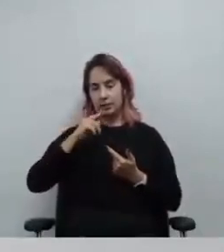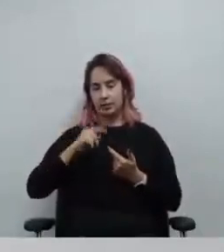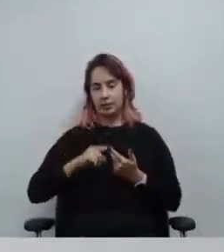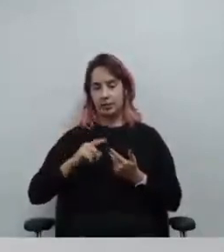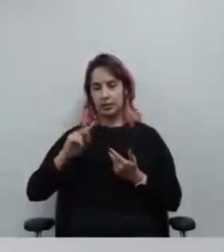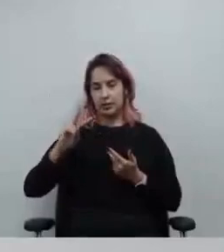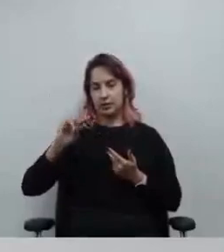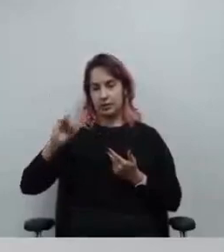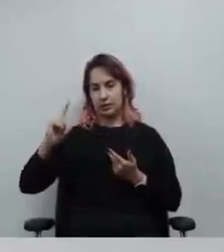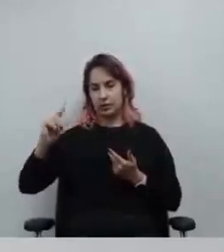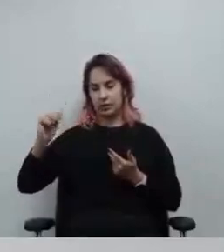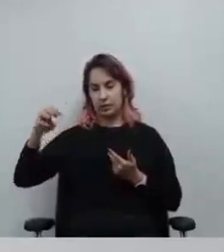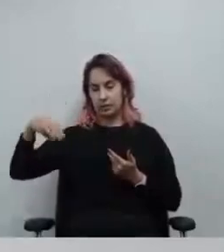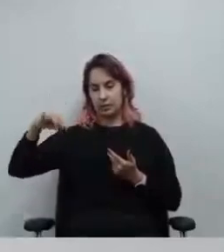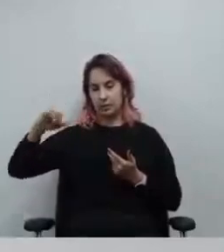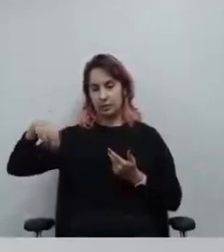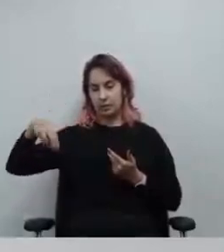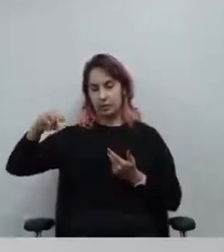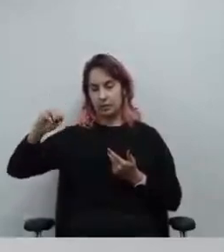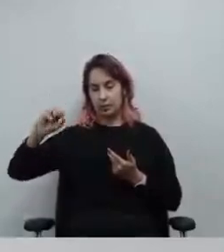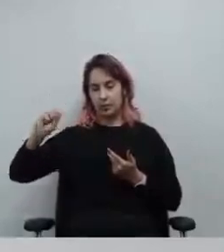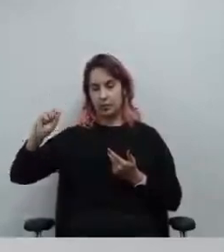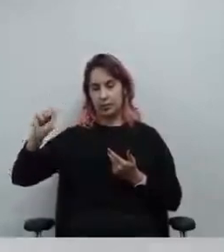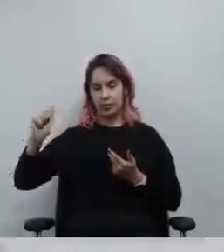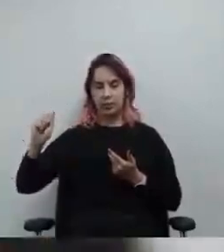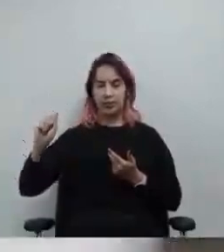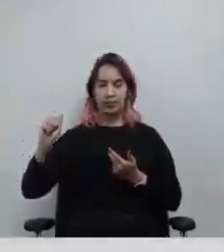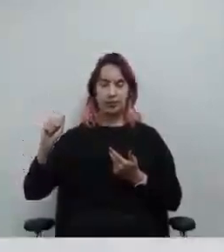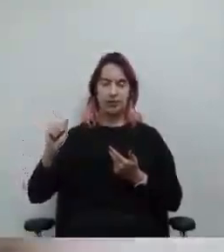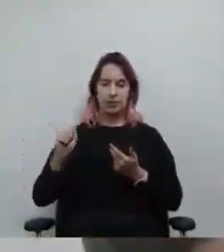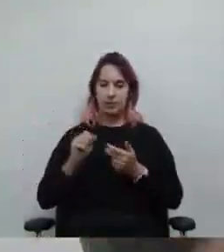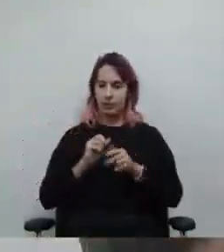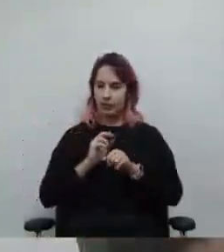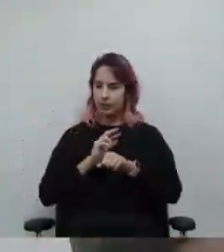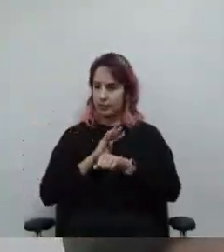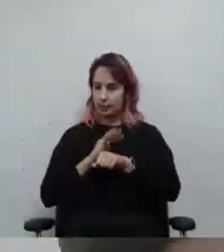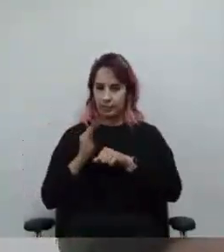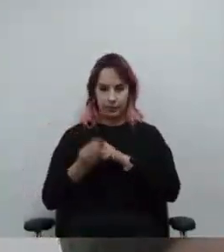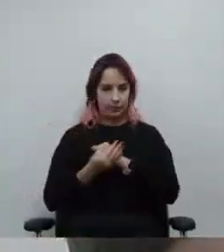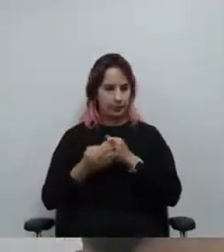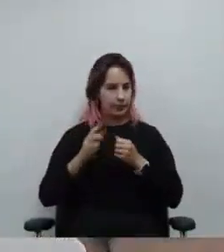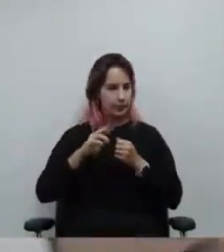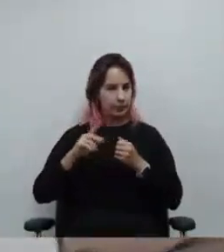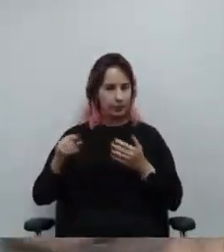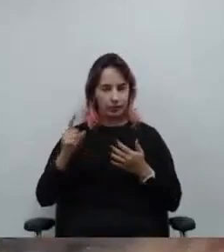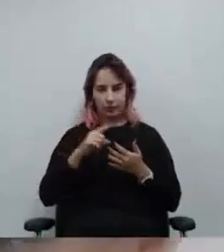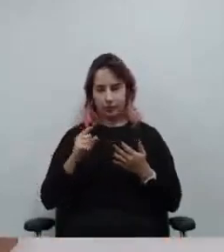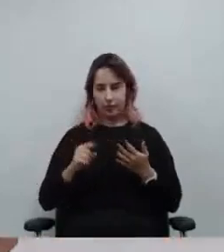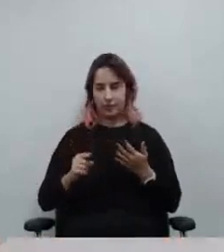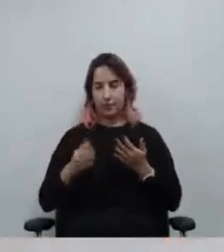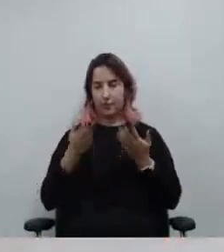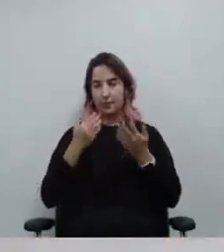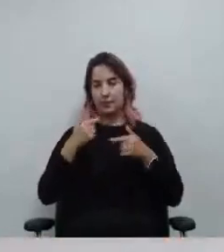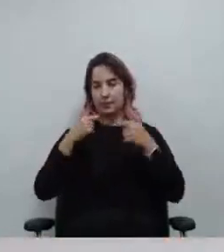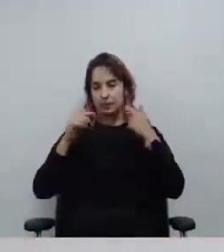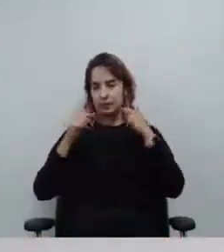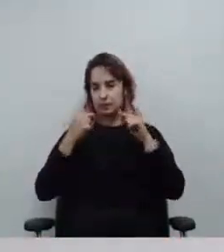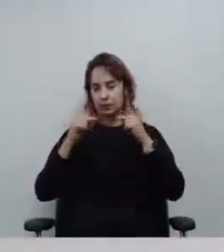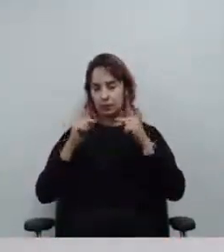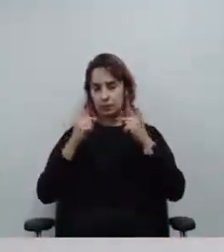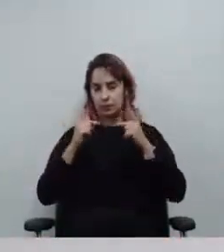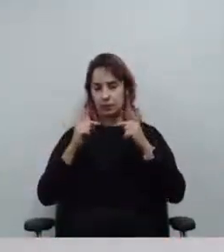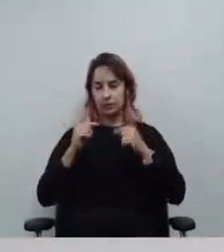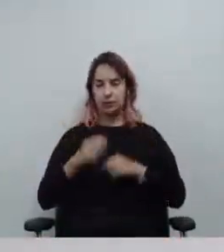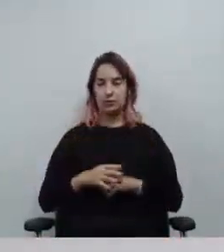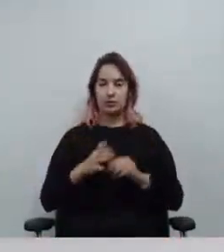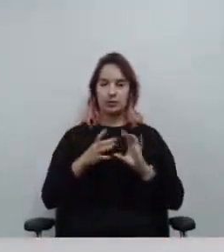Vila Mimosa e Regional Sul. Em discussão e deliberação, aqueles que concordam com o voto da conselheira relatora